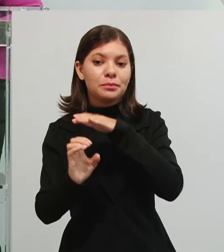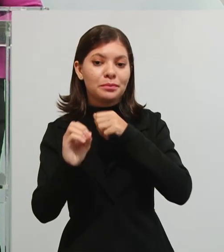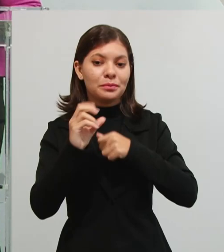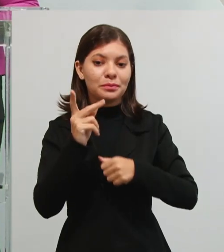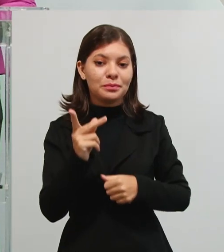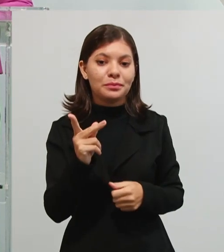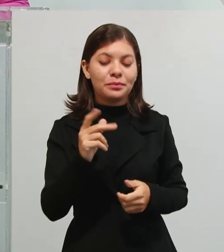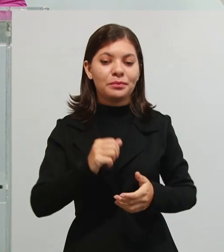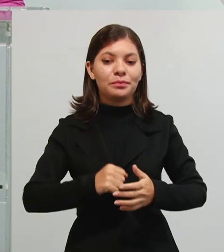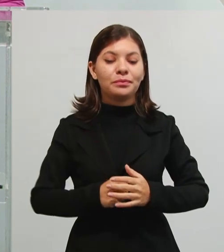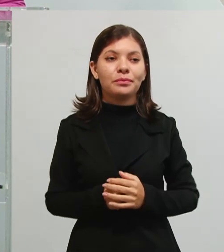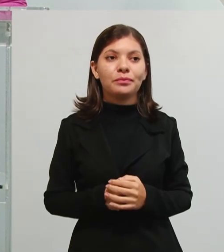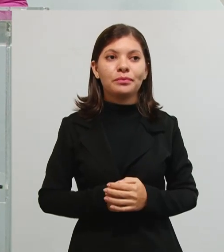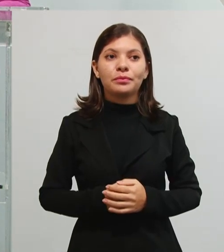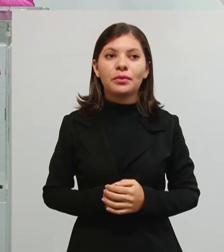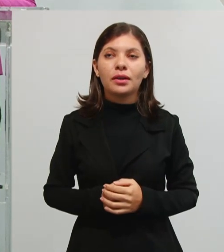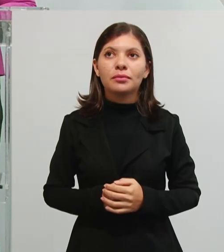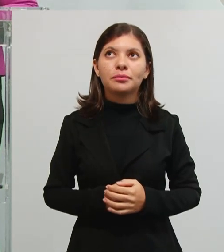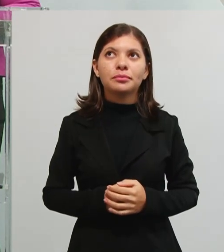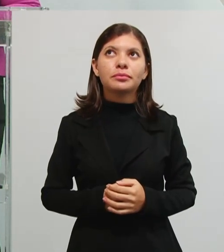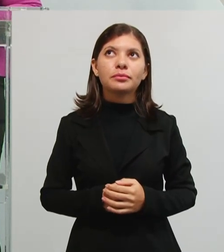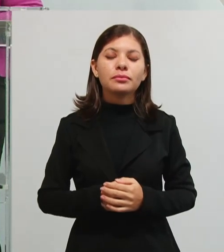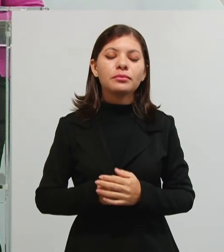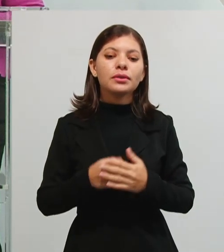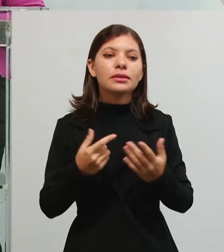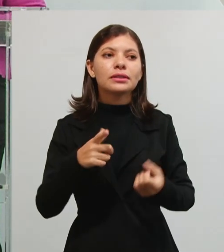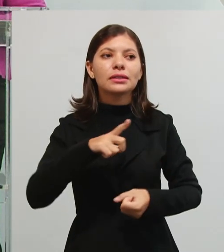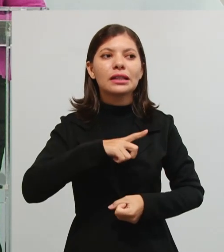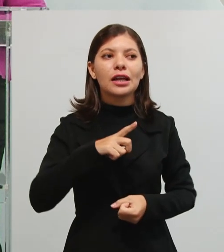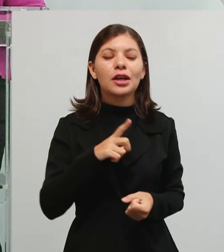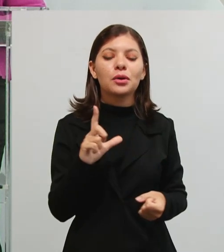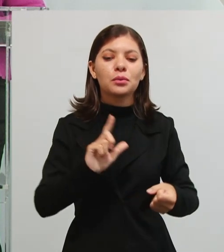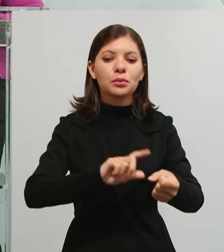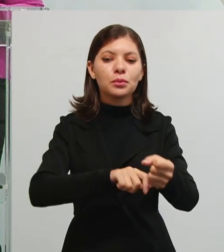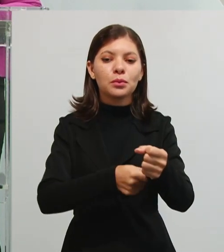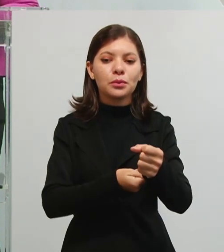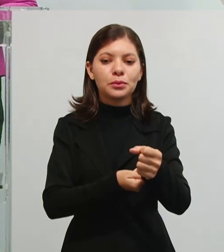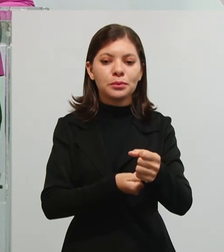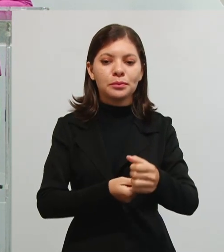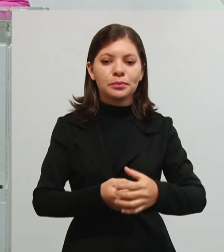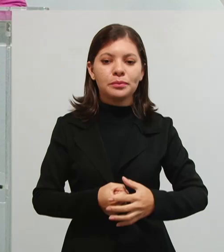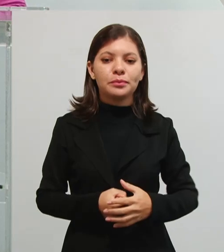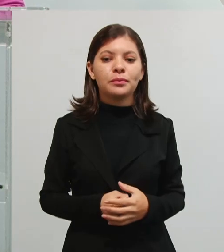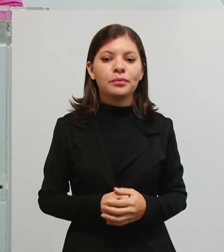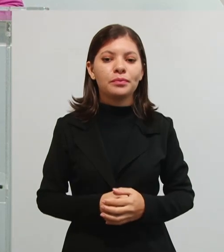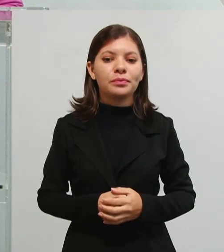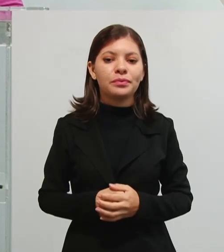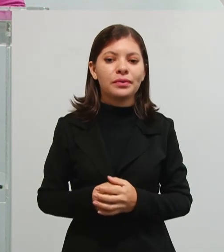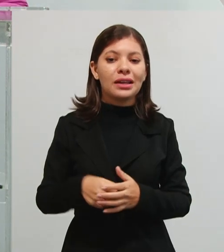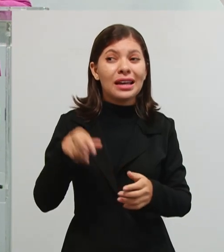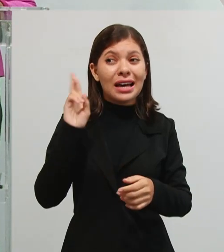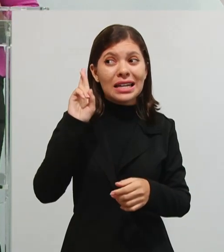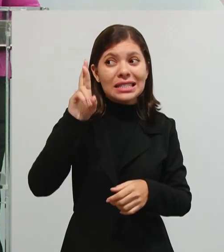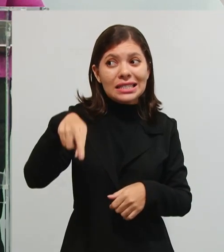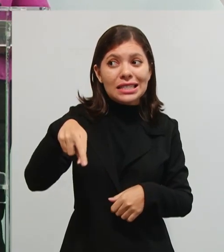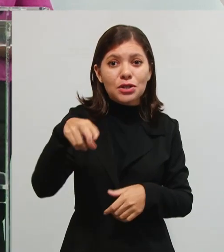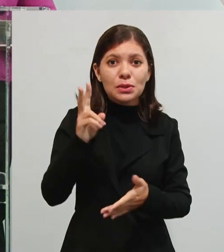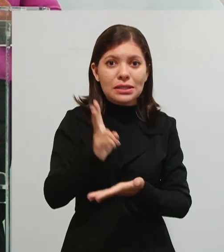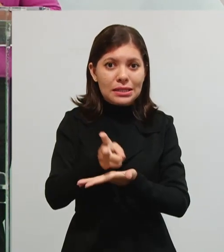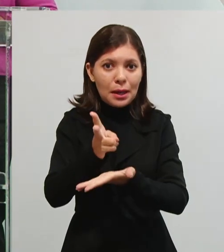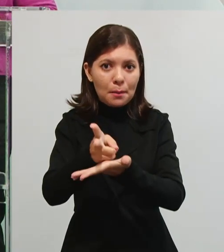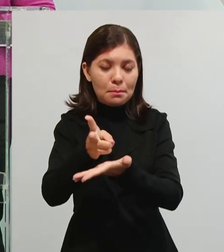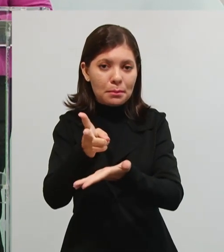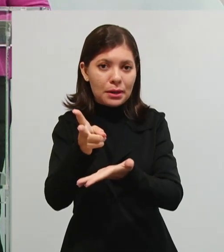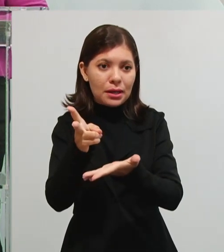bem? Então, é para isso que existe o Código de Defesa do Consumidor. Nem sempre o cliente tem razão. Às vezes a